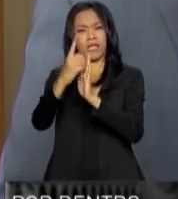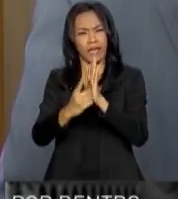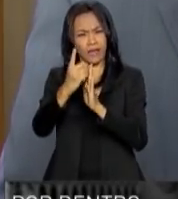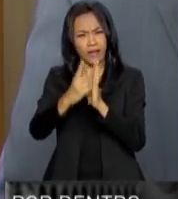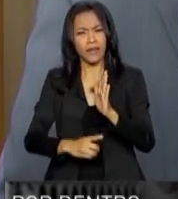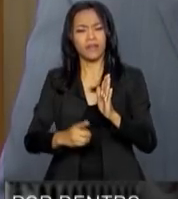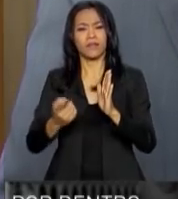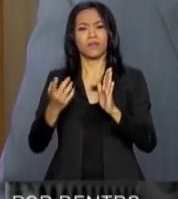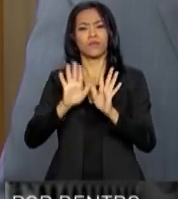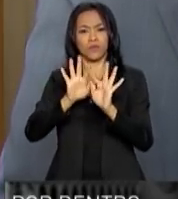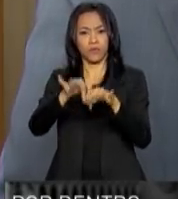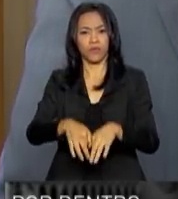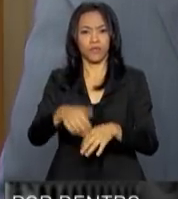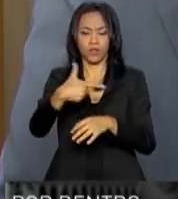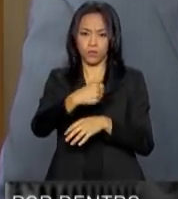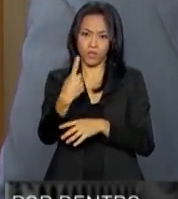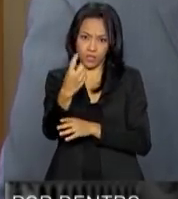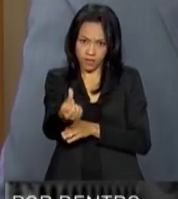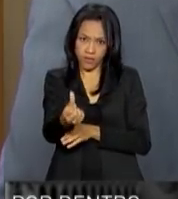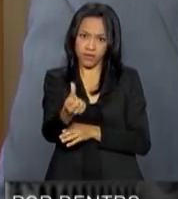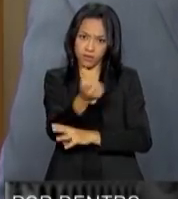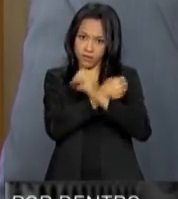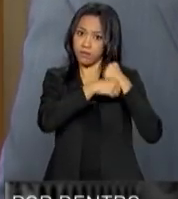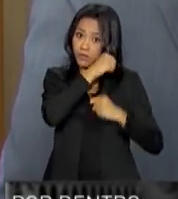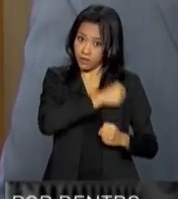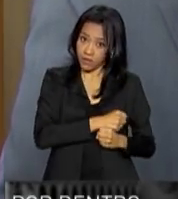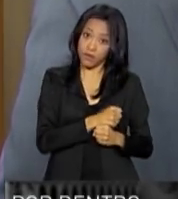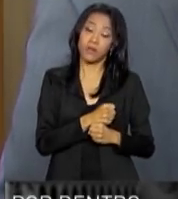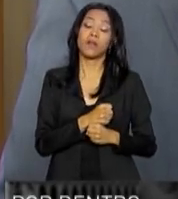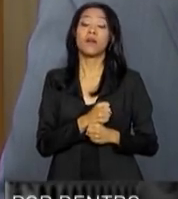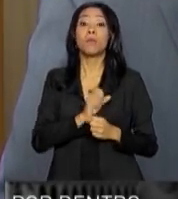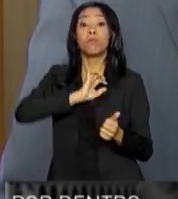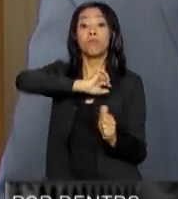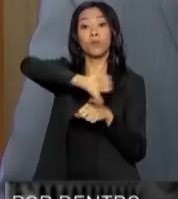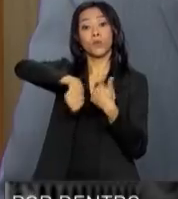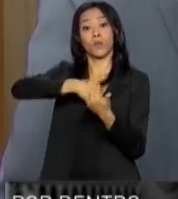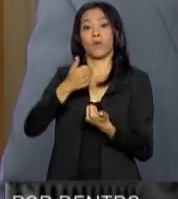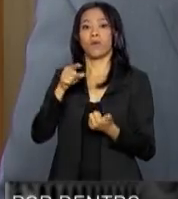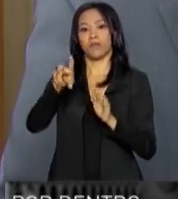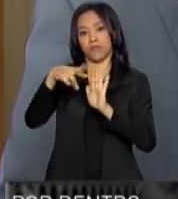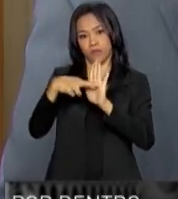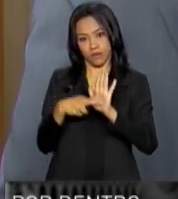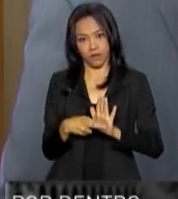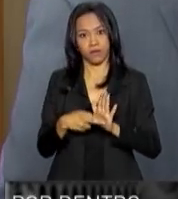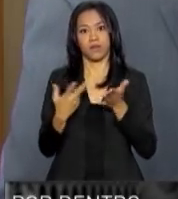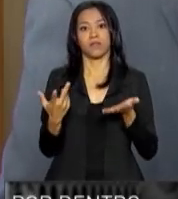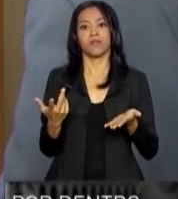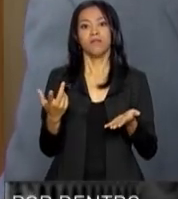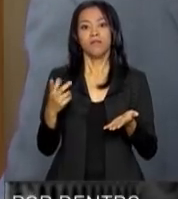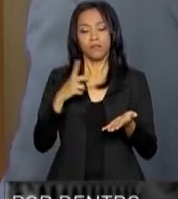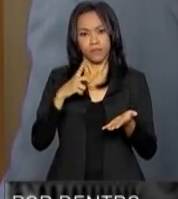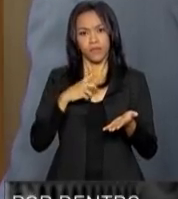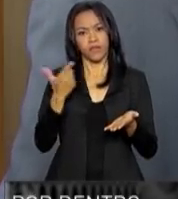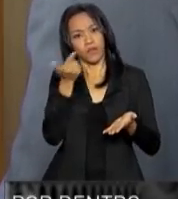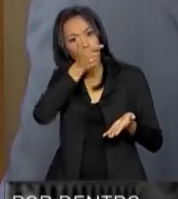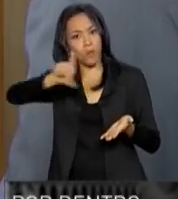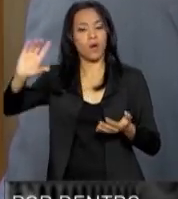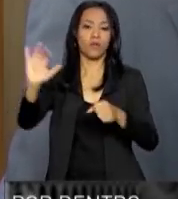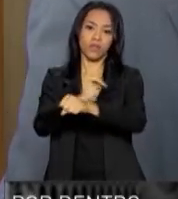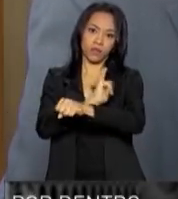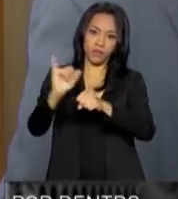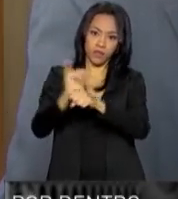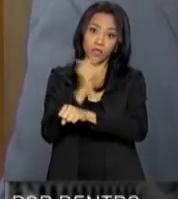do final de 2016 o ano no ano passado foi mudado essa lógica criado uma rotina de desburocratização onde a gente pode